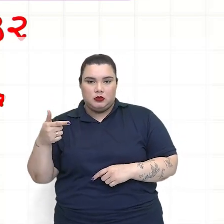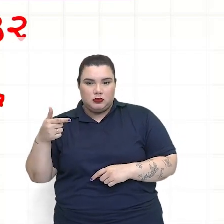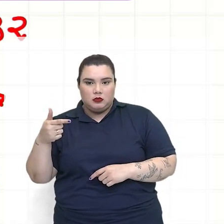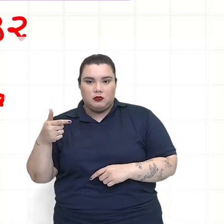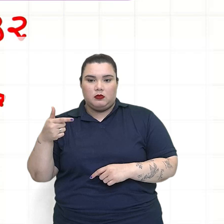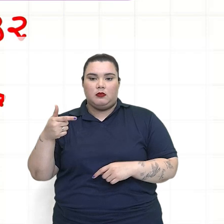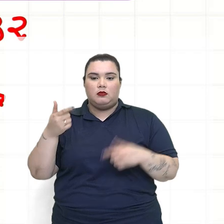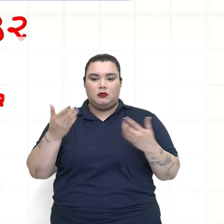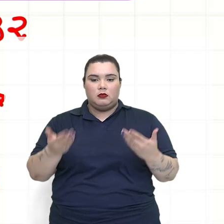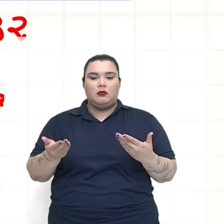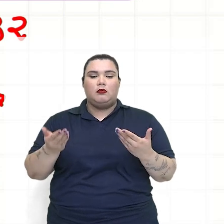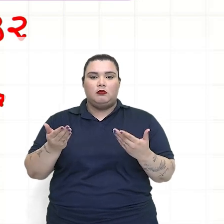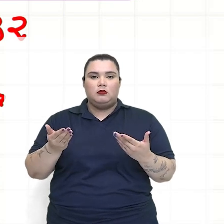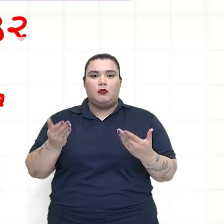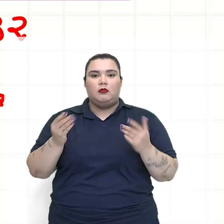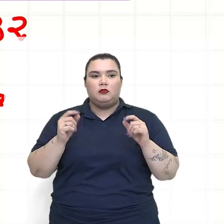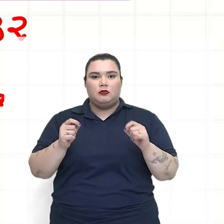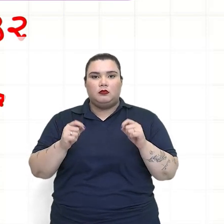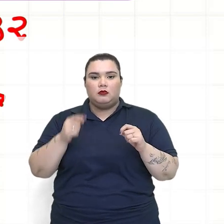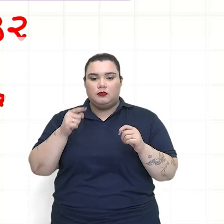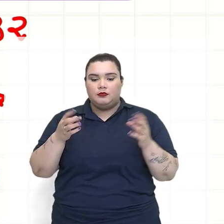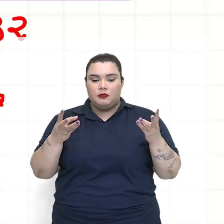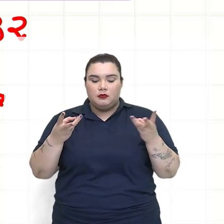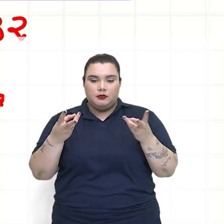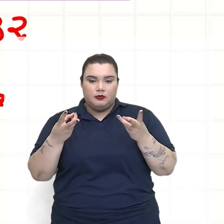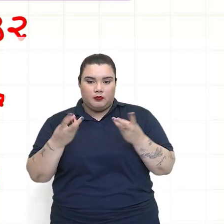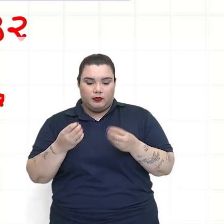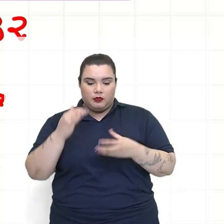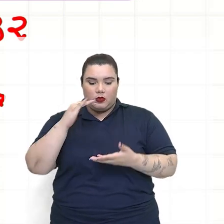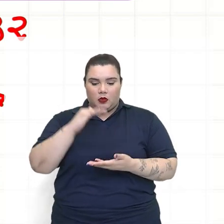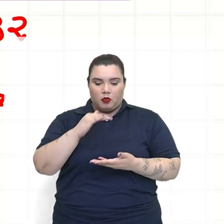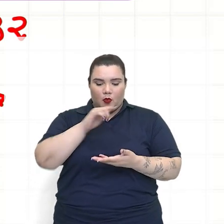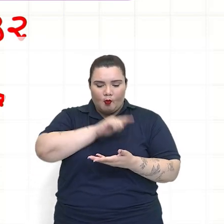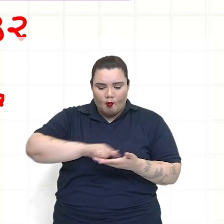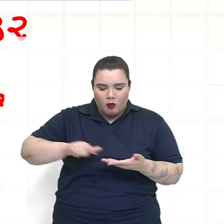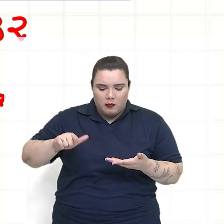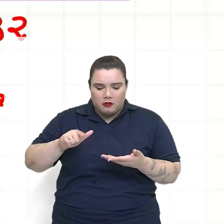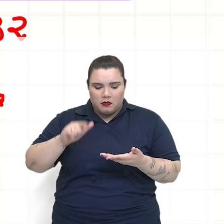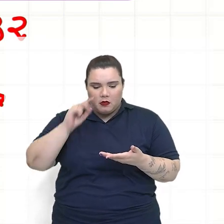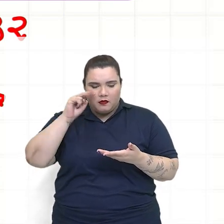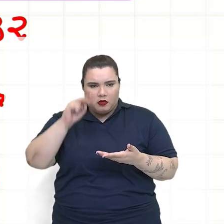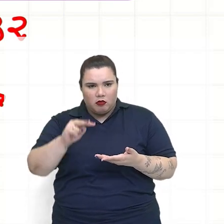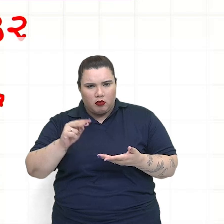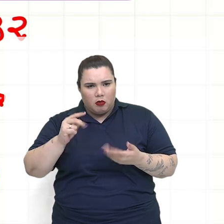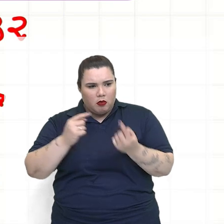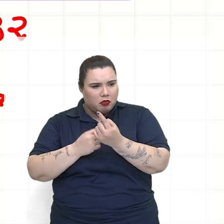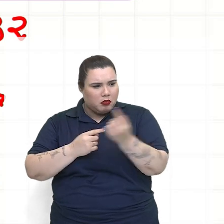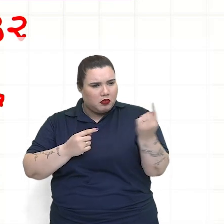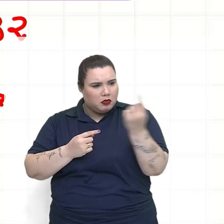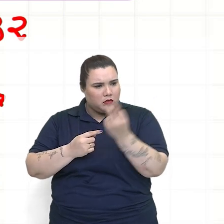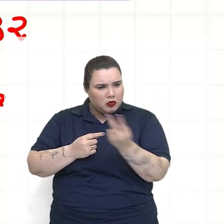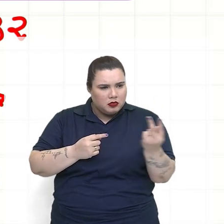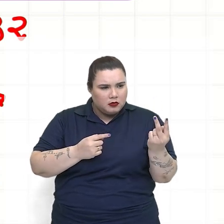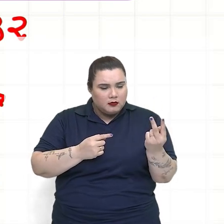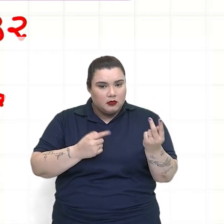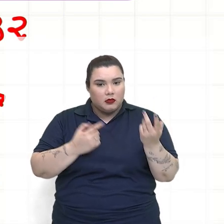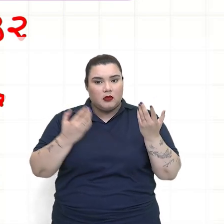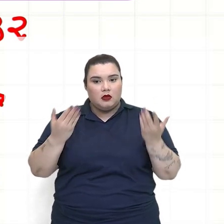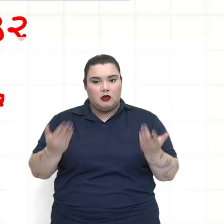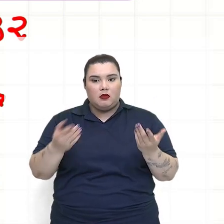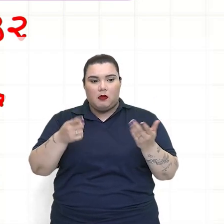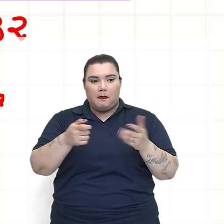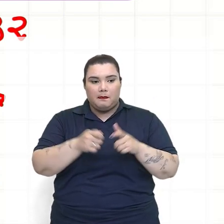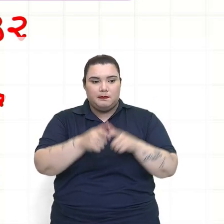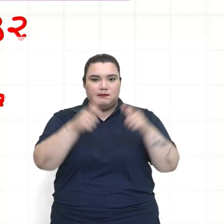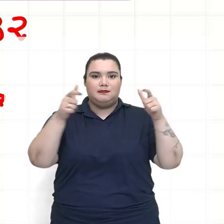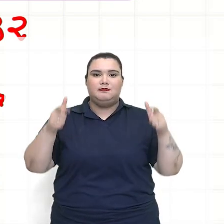Aí ele pegava, né, secou o pote, mas ainda entraram mais duas, significava dizer que o rebanho dele